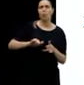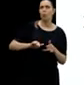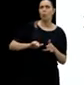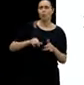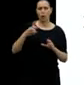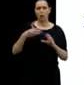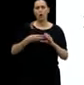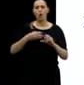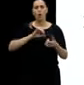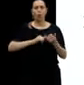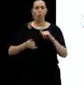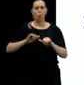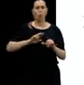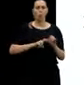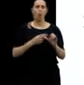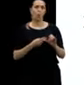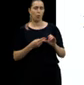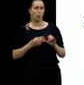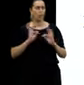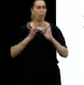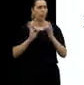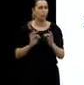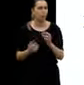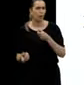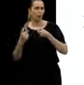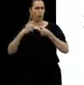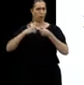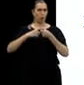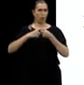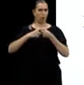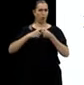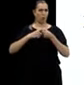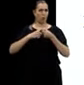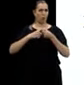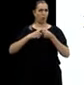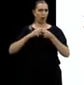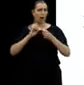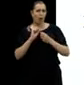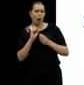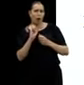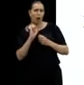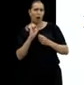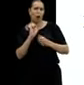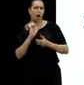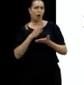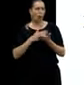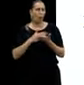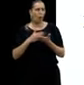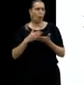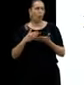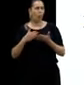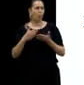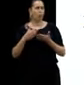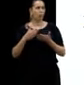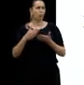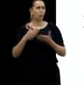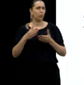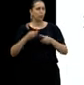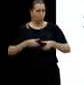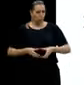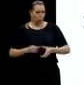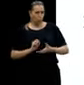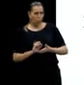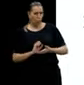e através de técnicas elas vão voltar ao estágio embrionário, voltar àquele estágio lá